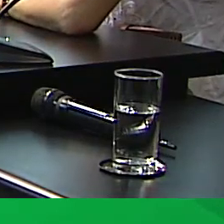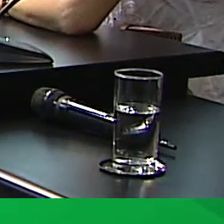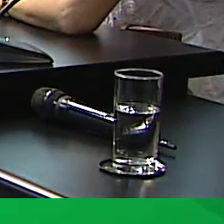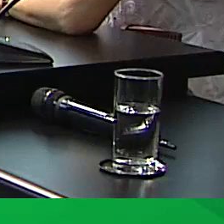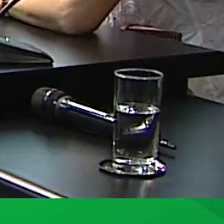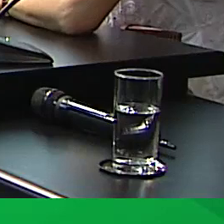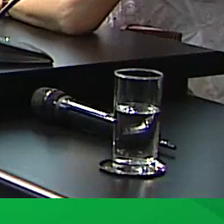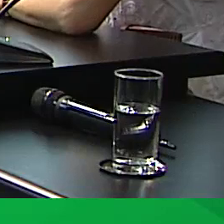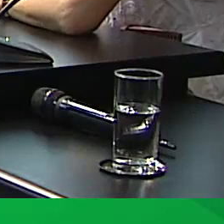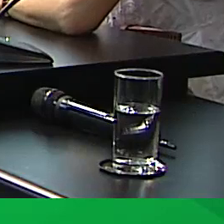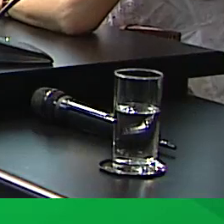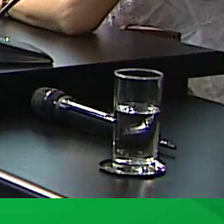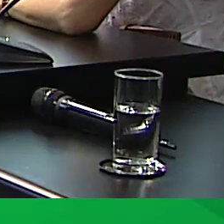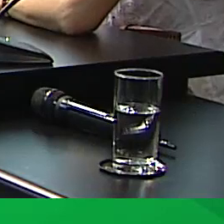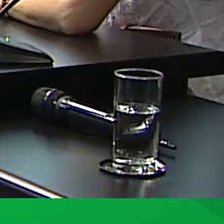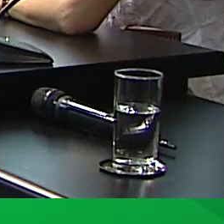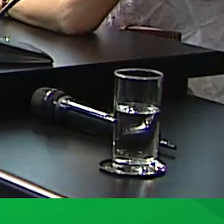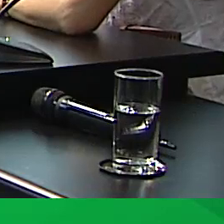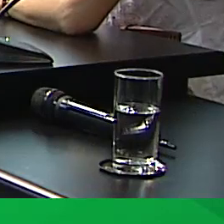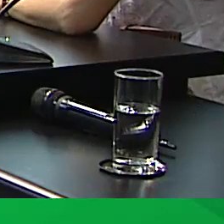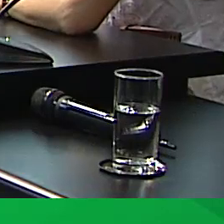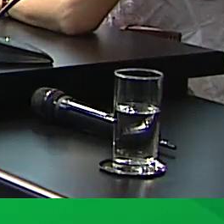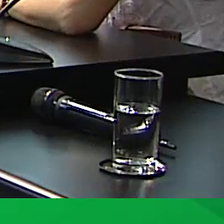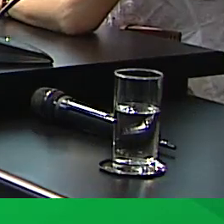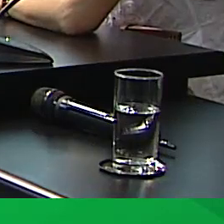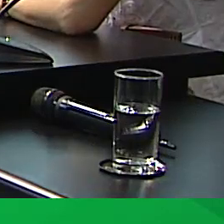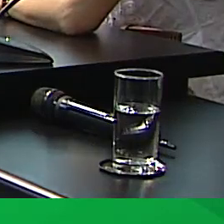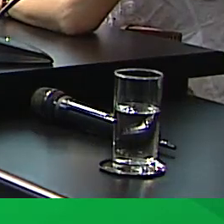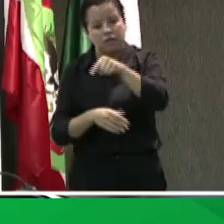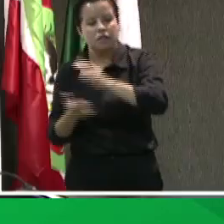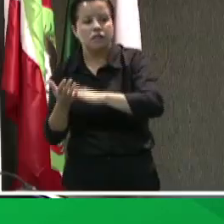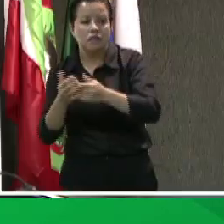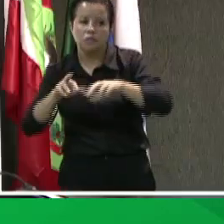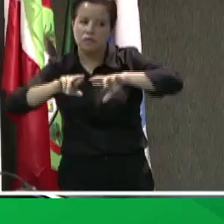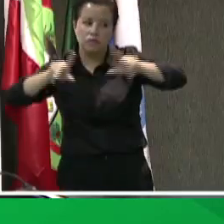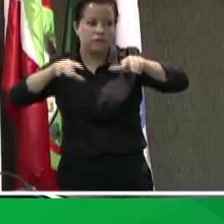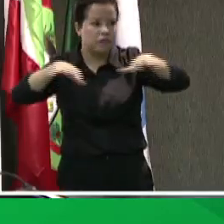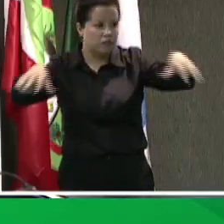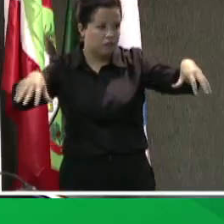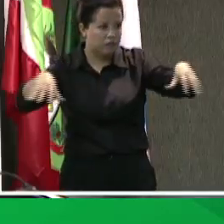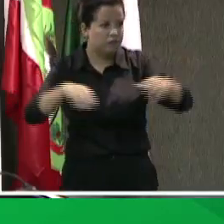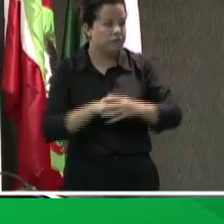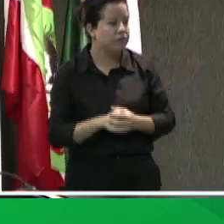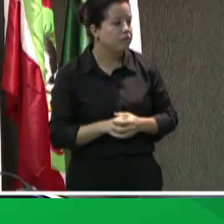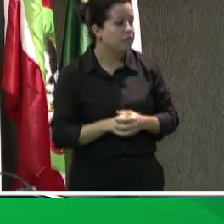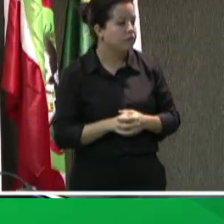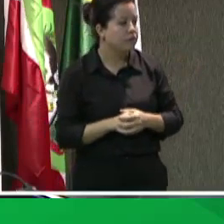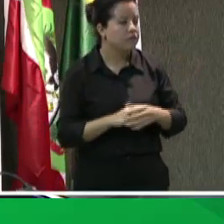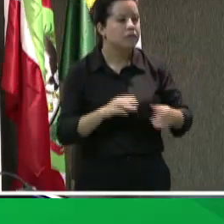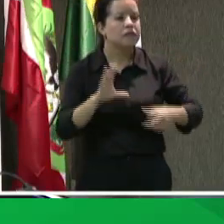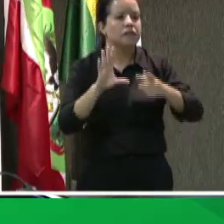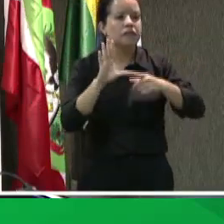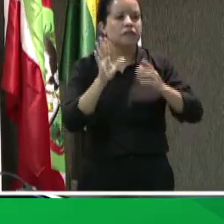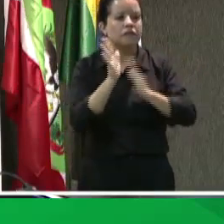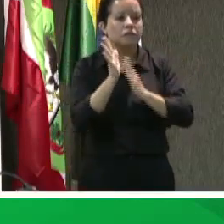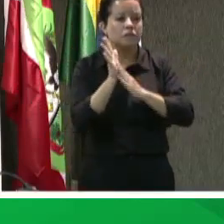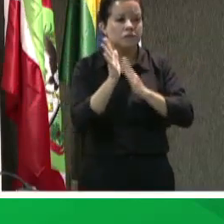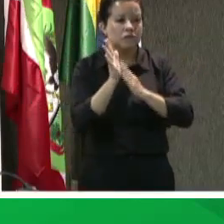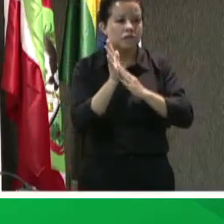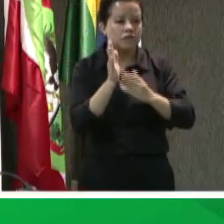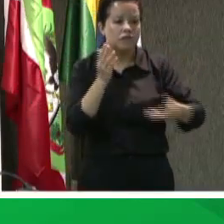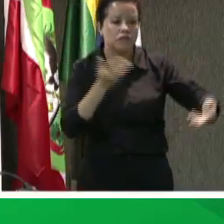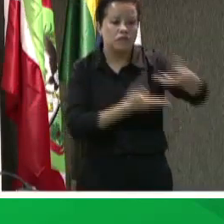Uma coisa é o intérprete e outra coisa é o professor. Não é o professor intérprete, é diferente. Sim. Quinta proposta: